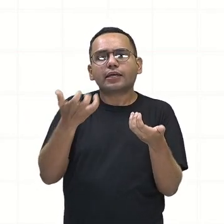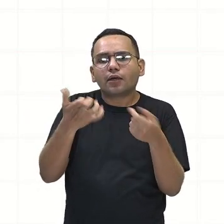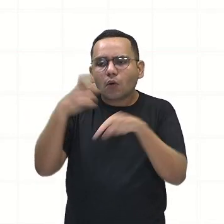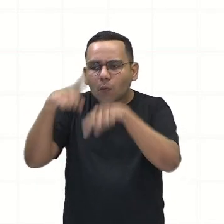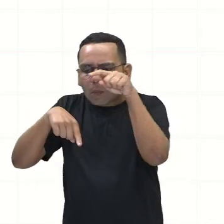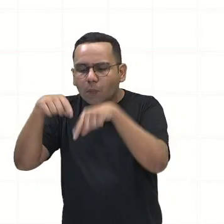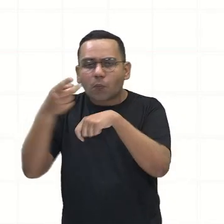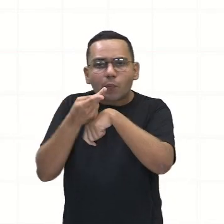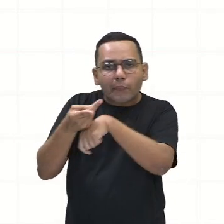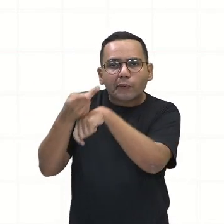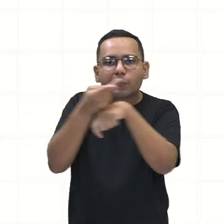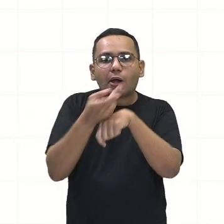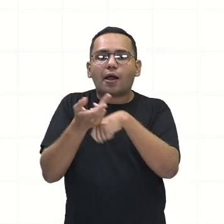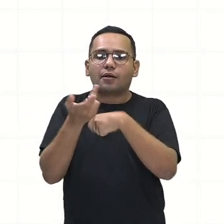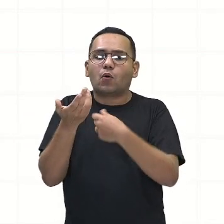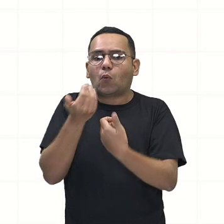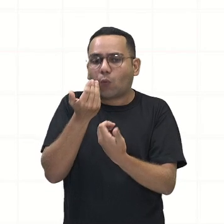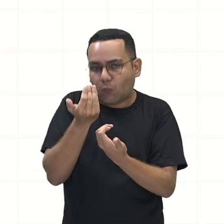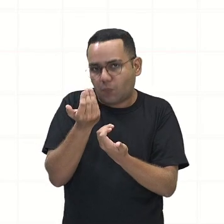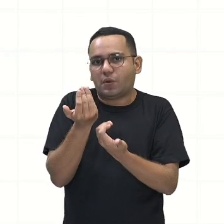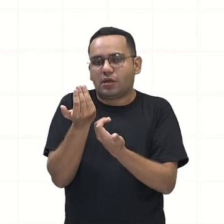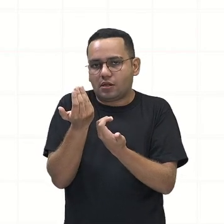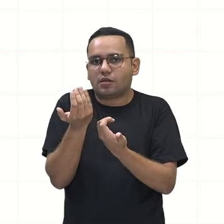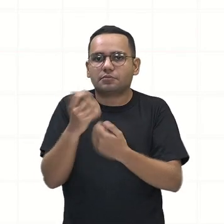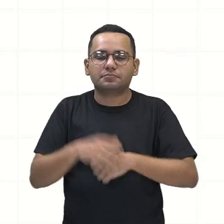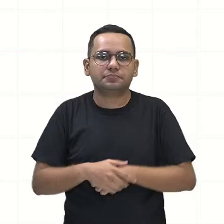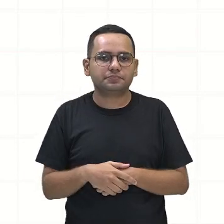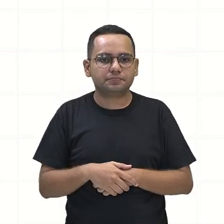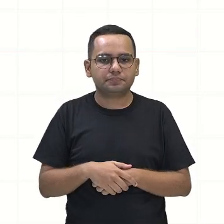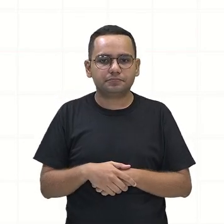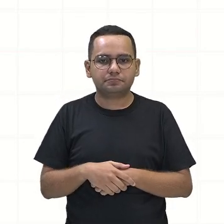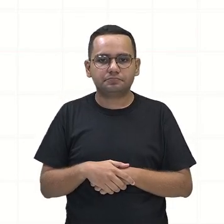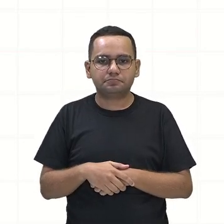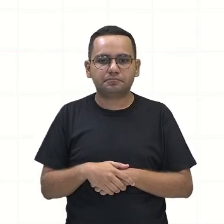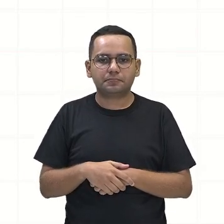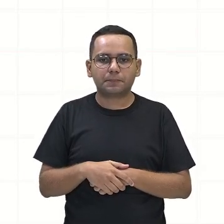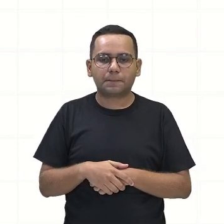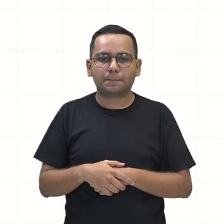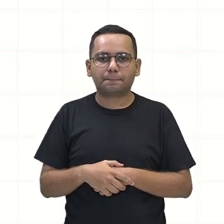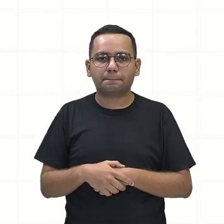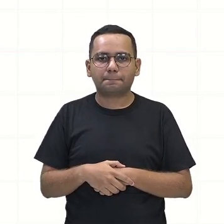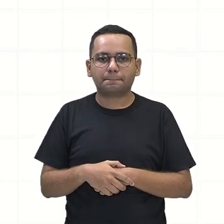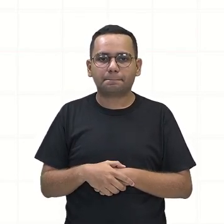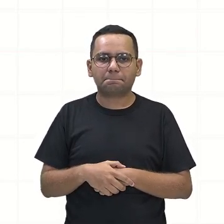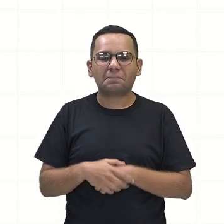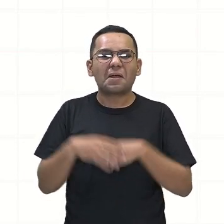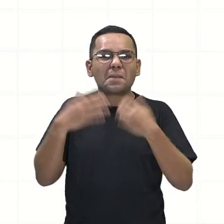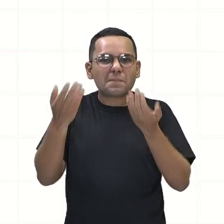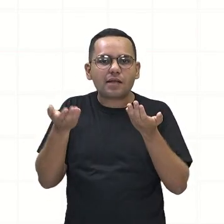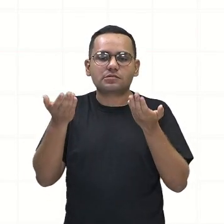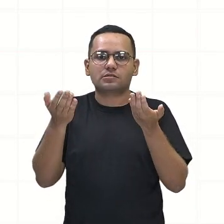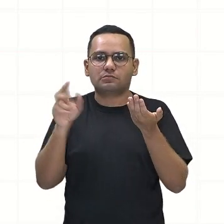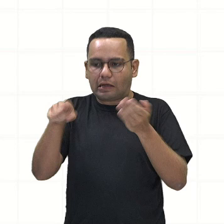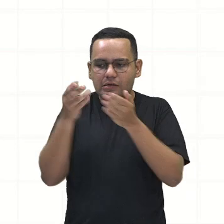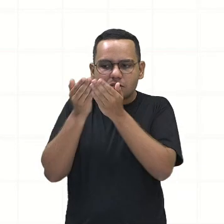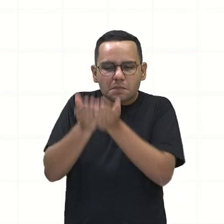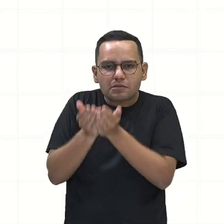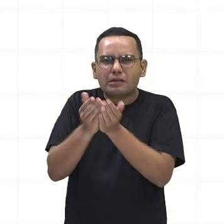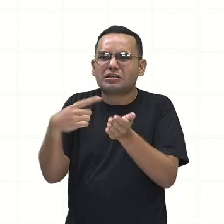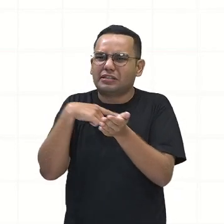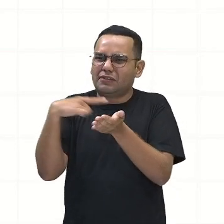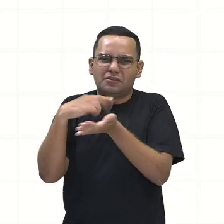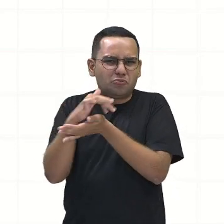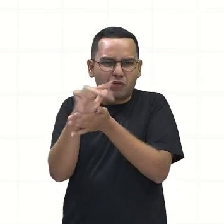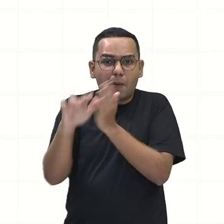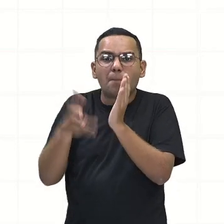expedicionários. Essa expedição, ela ocasionou ali grandes perdas materiais, e